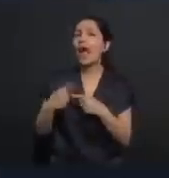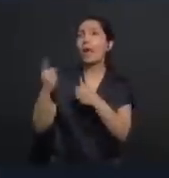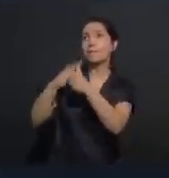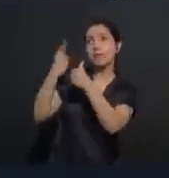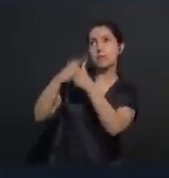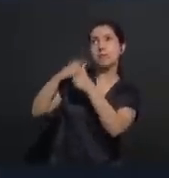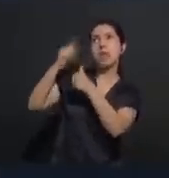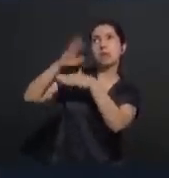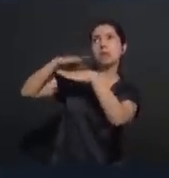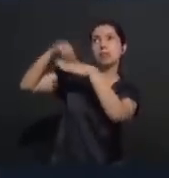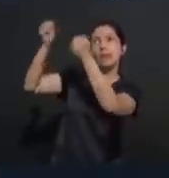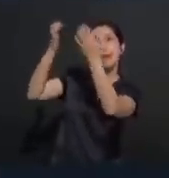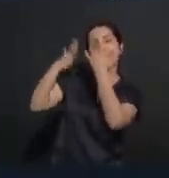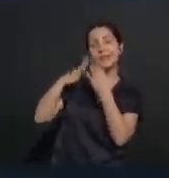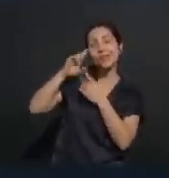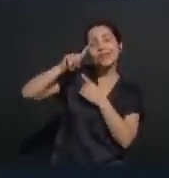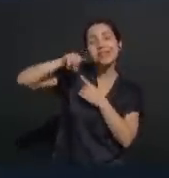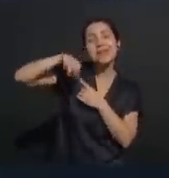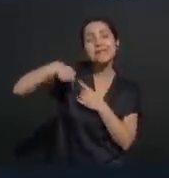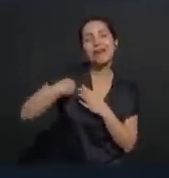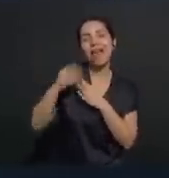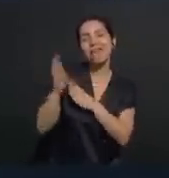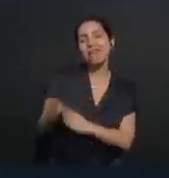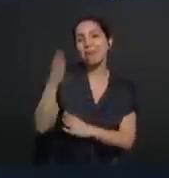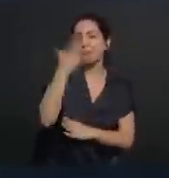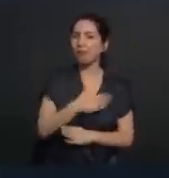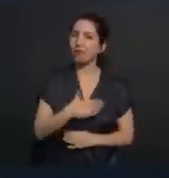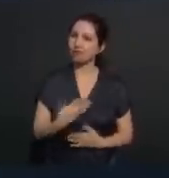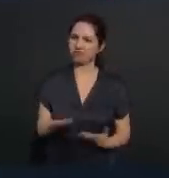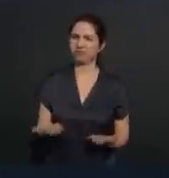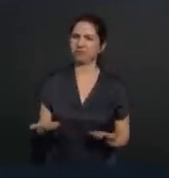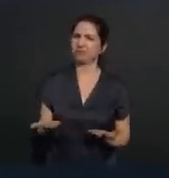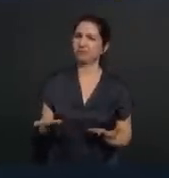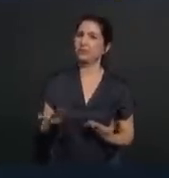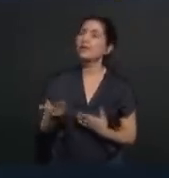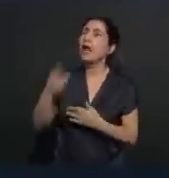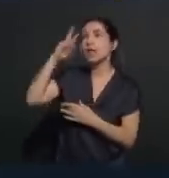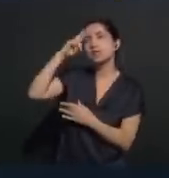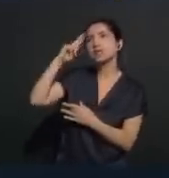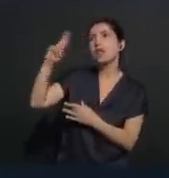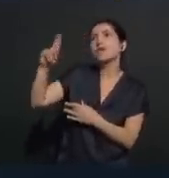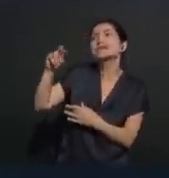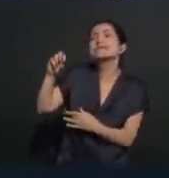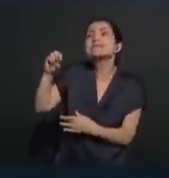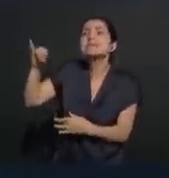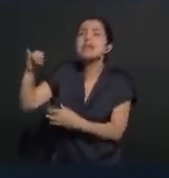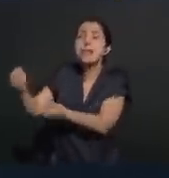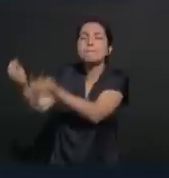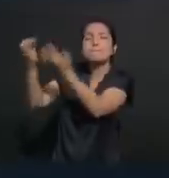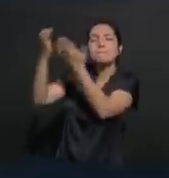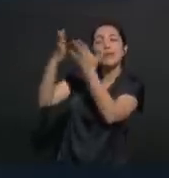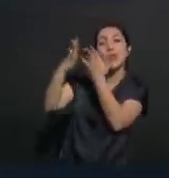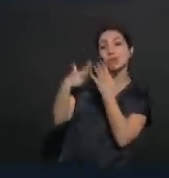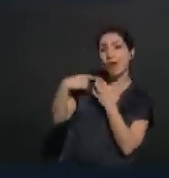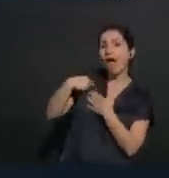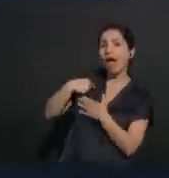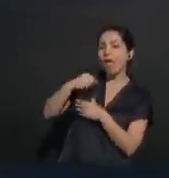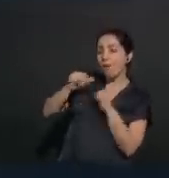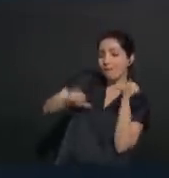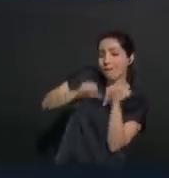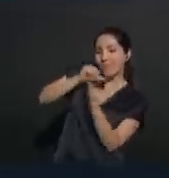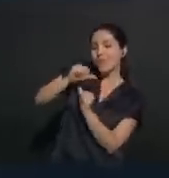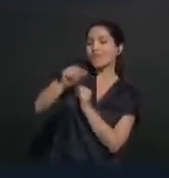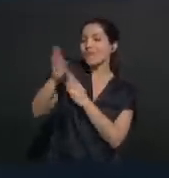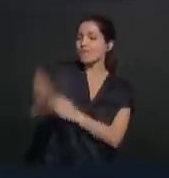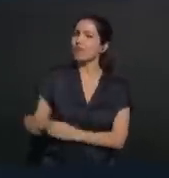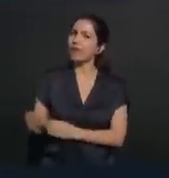fiel. Senhor, se tu me abençoares, eu serei tão fiel. Gente, José não foi fiel no trono do Egito, ele foi fiel